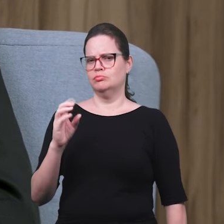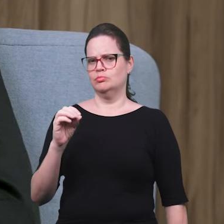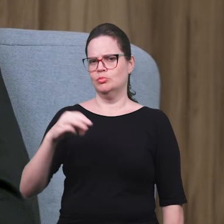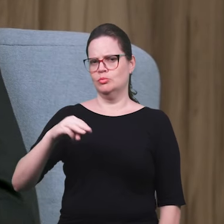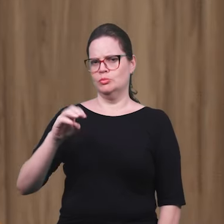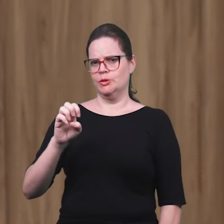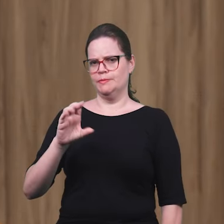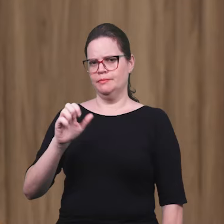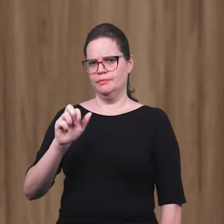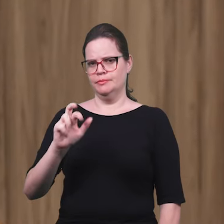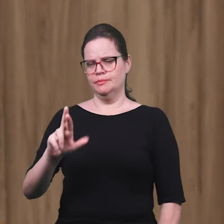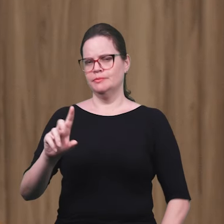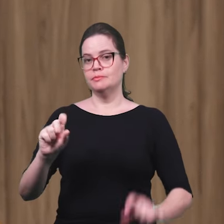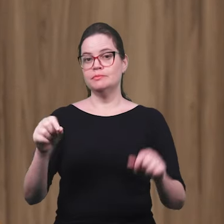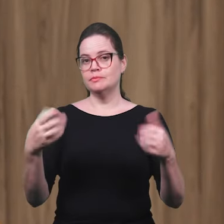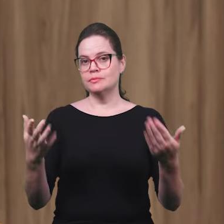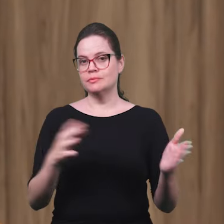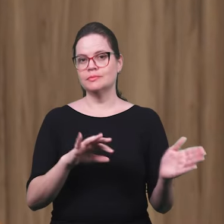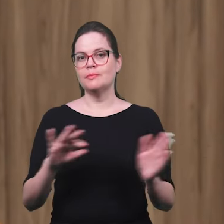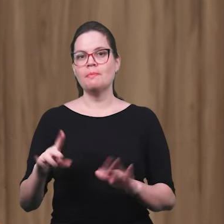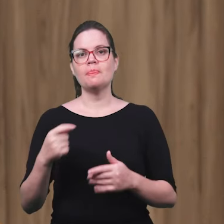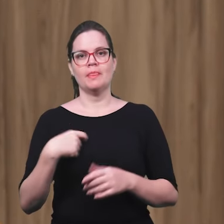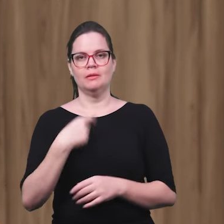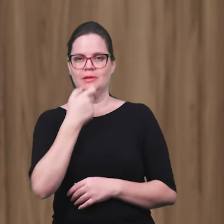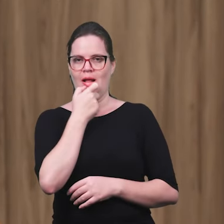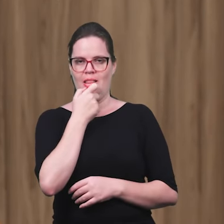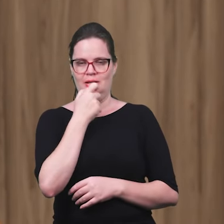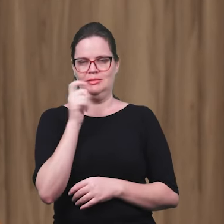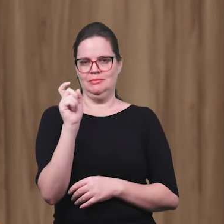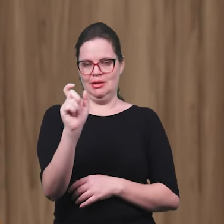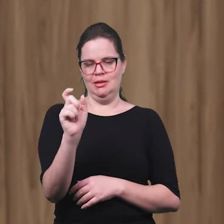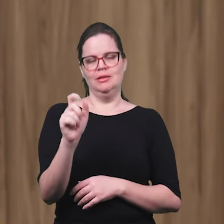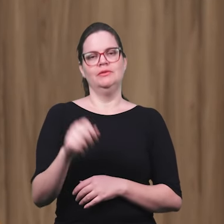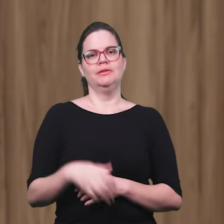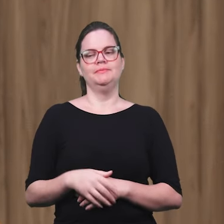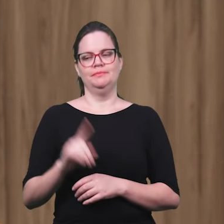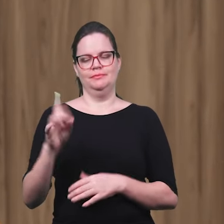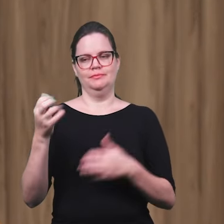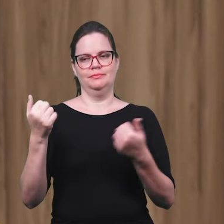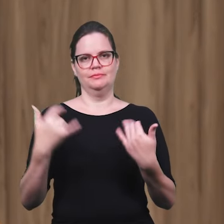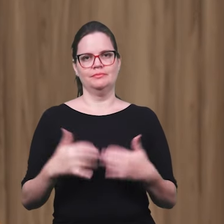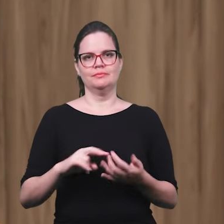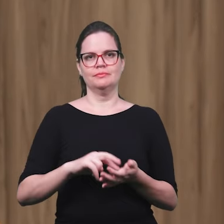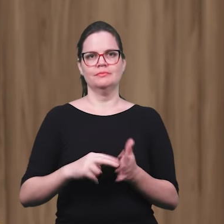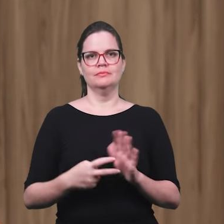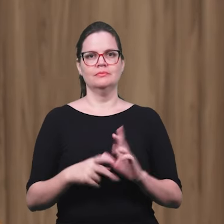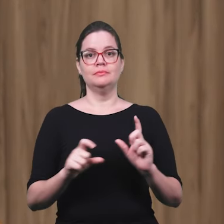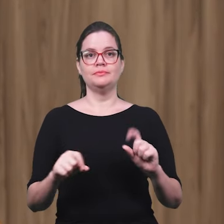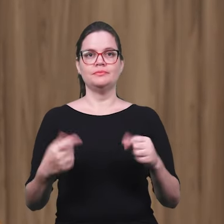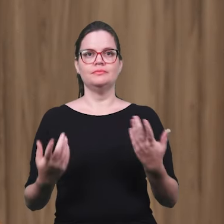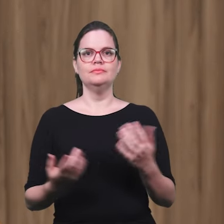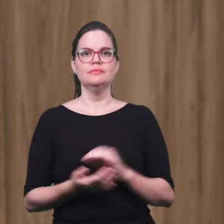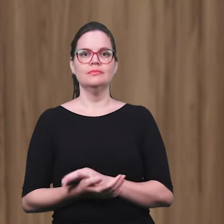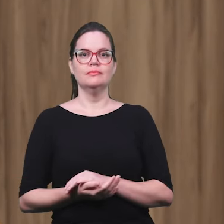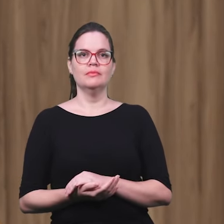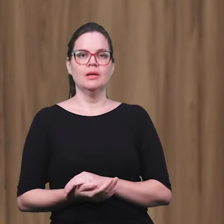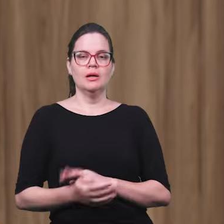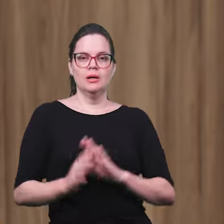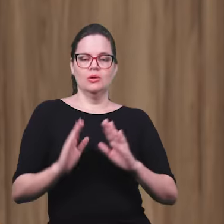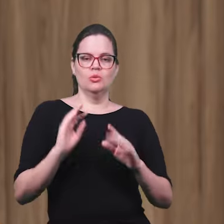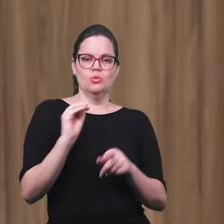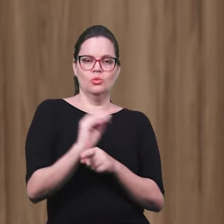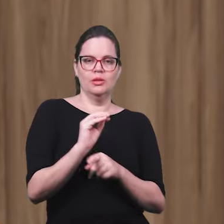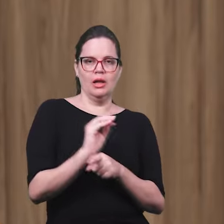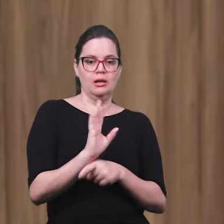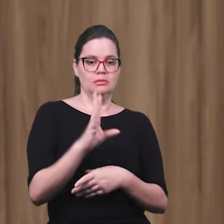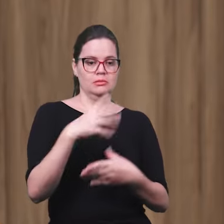care? Então, pastor Abel, home care é uma expressão em inglês, como o senhor falou, que significa cuidado